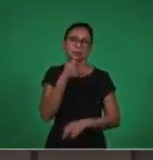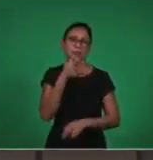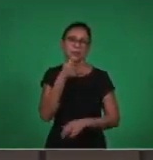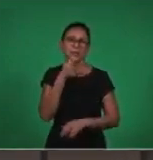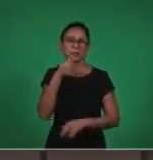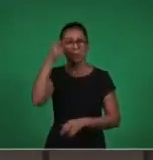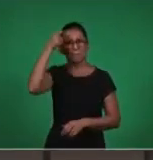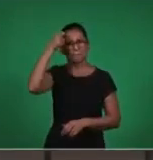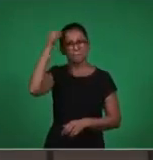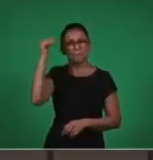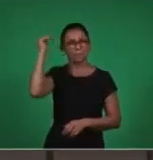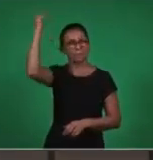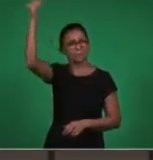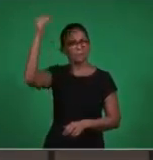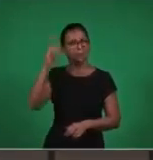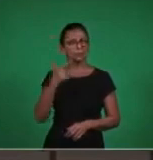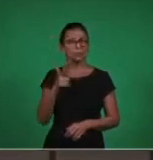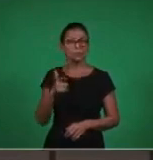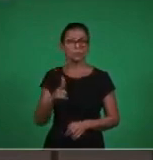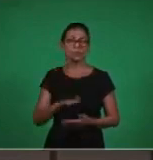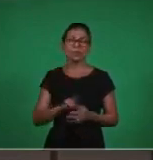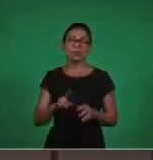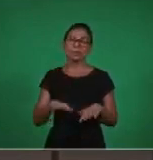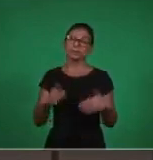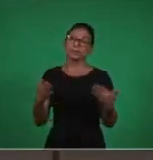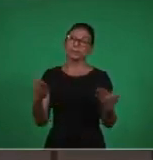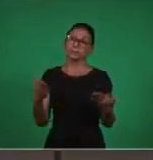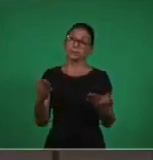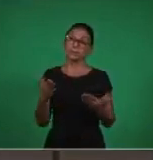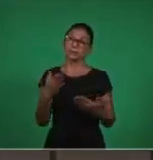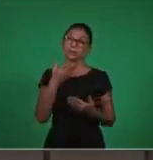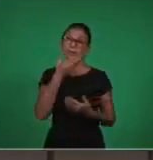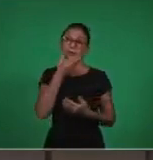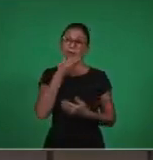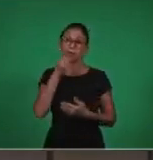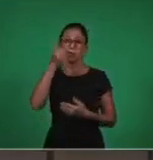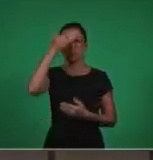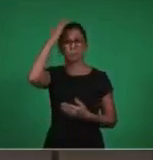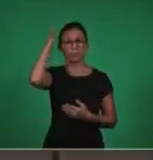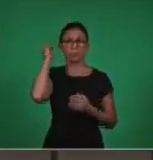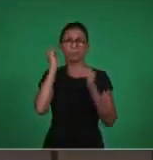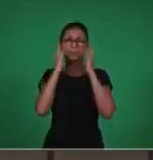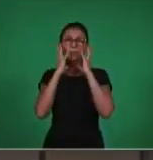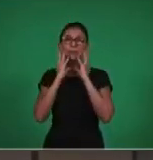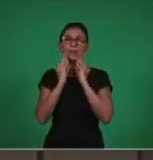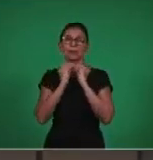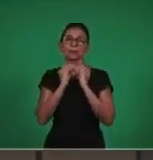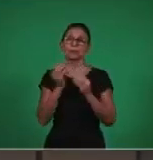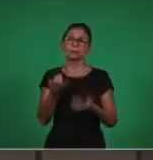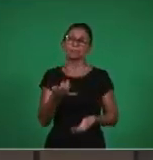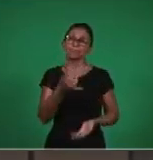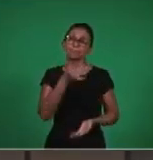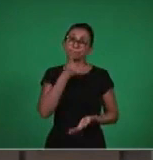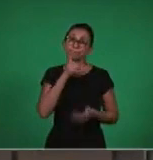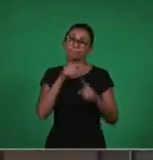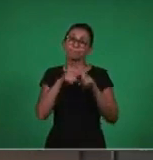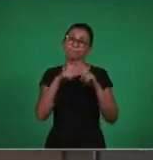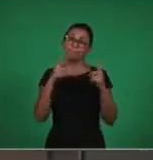assim, infelizmente, aí ele diz assim, infelizmente, isso foi transformado em religião.